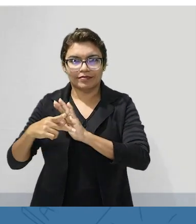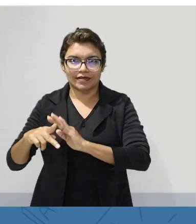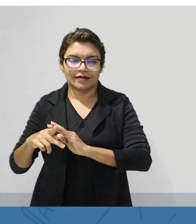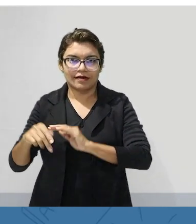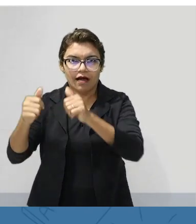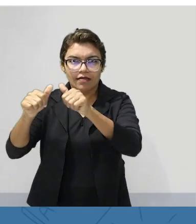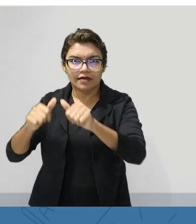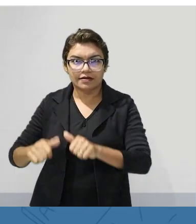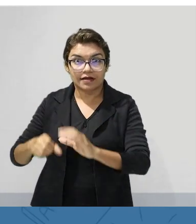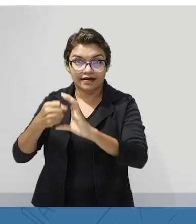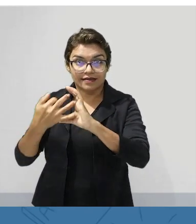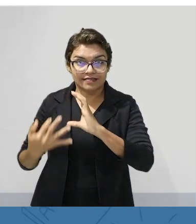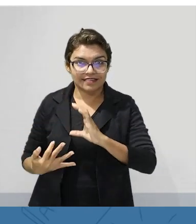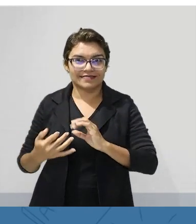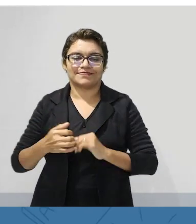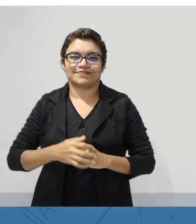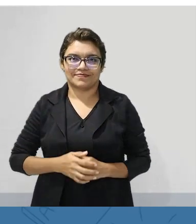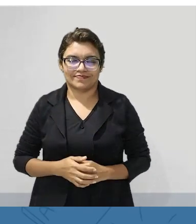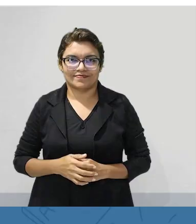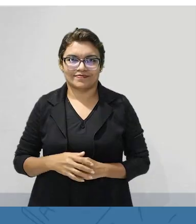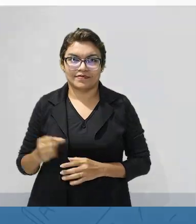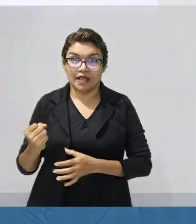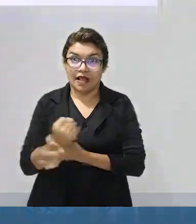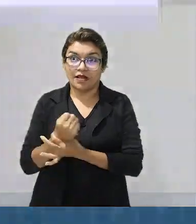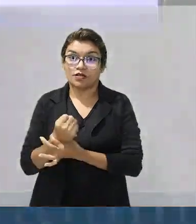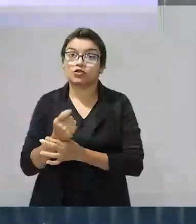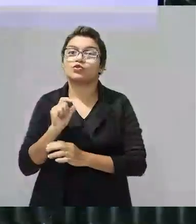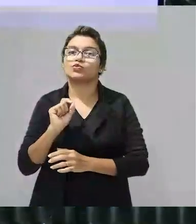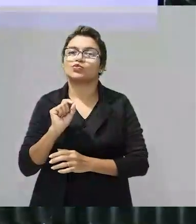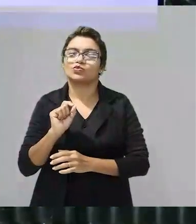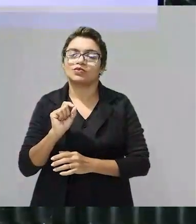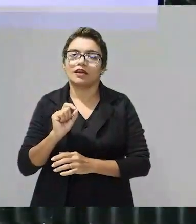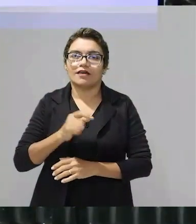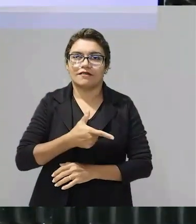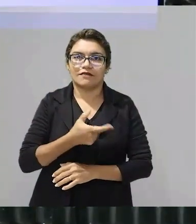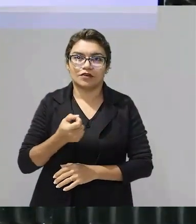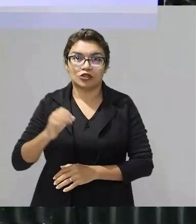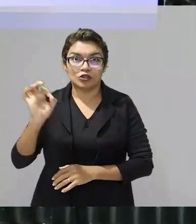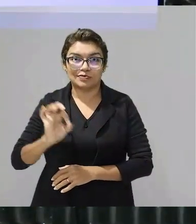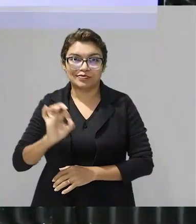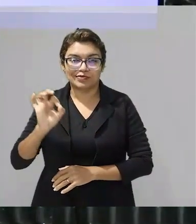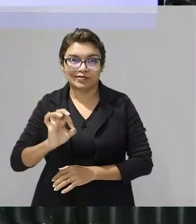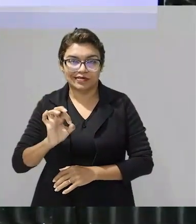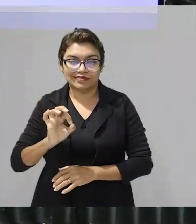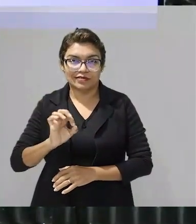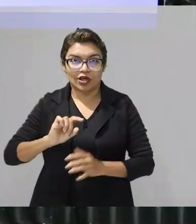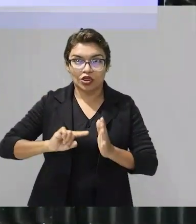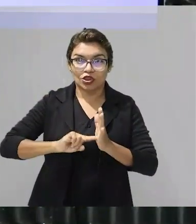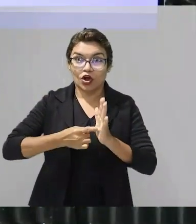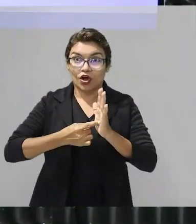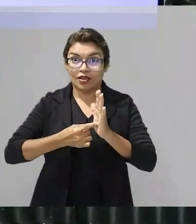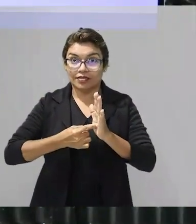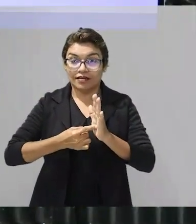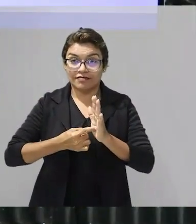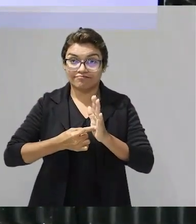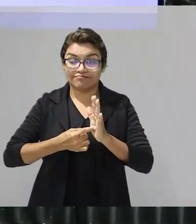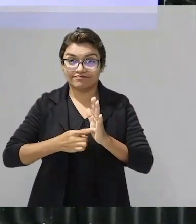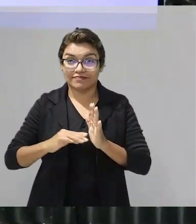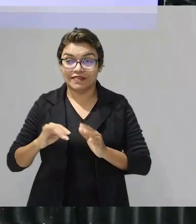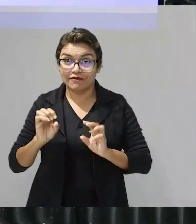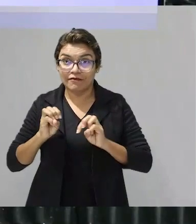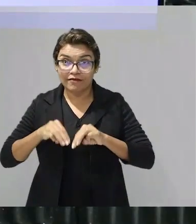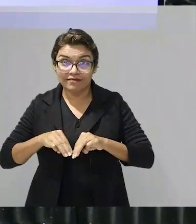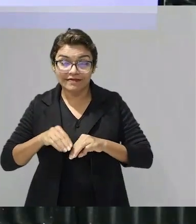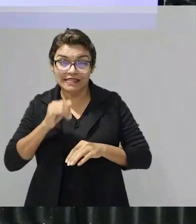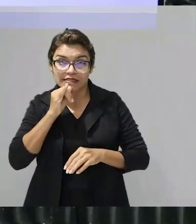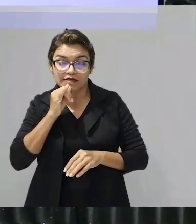de intervenção do Enem. A grande diferença da redação do Enem para outros textos dissertativos